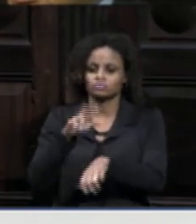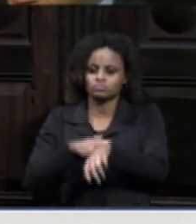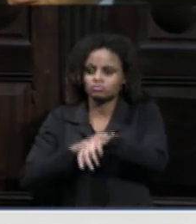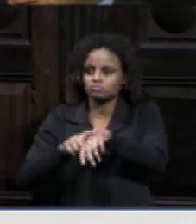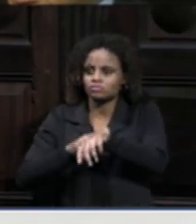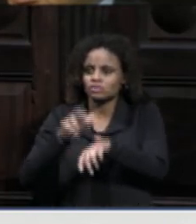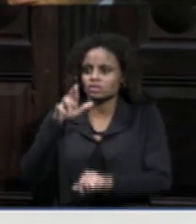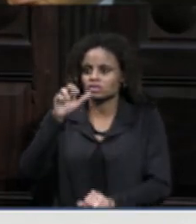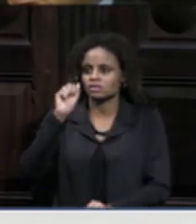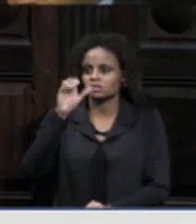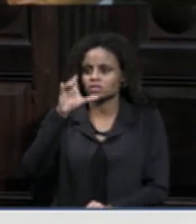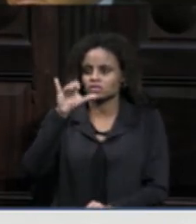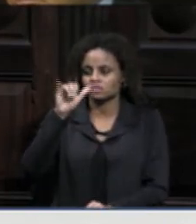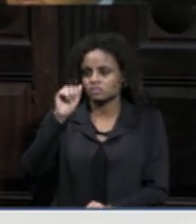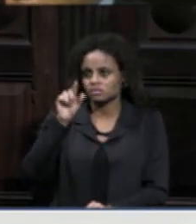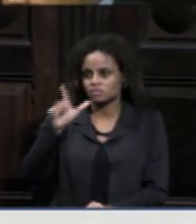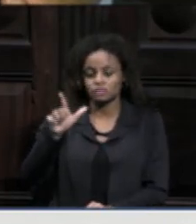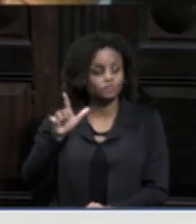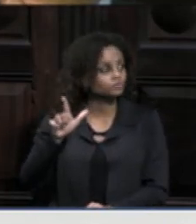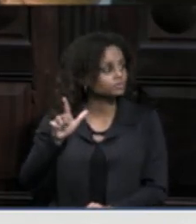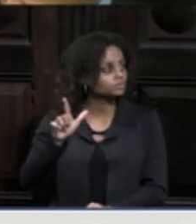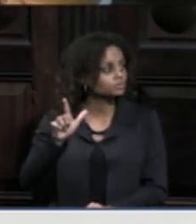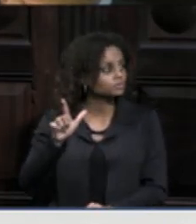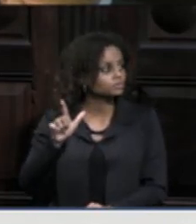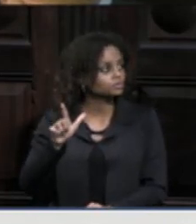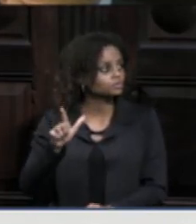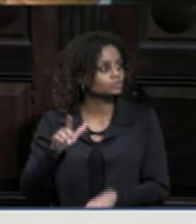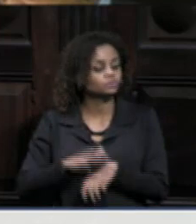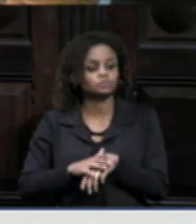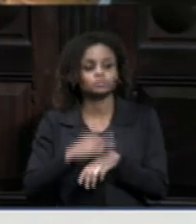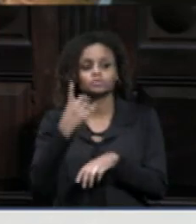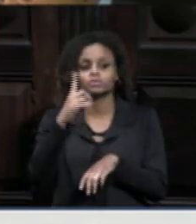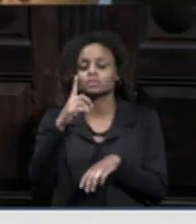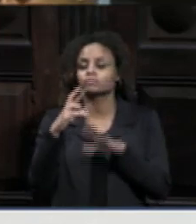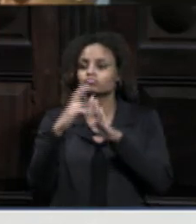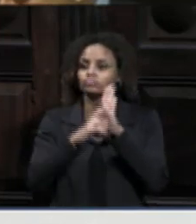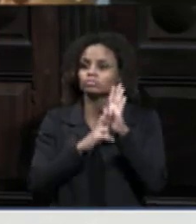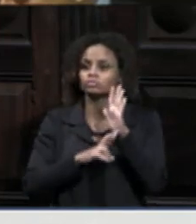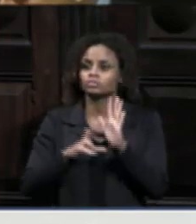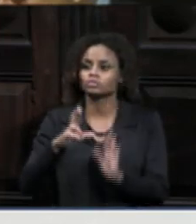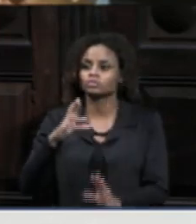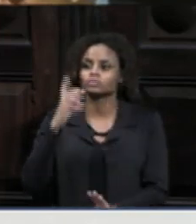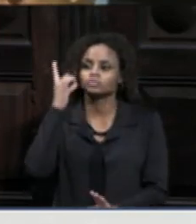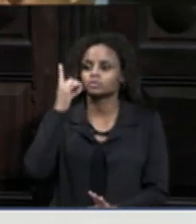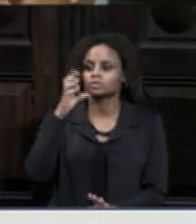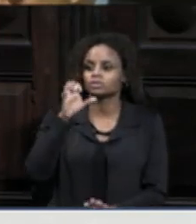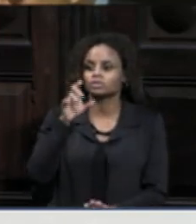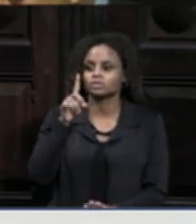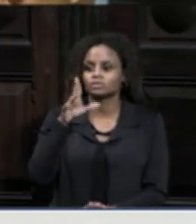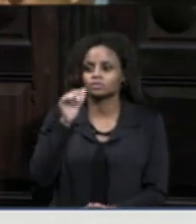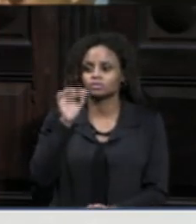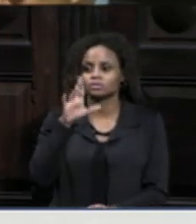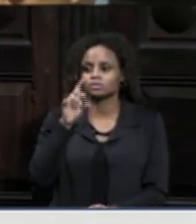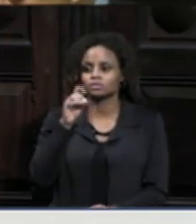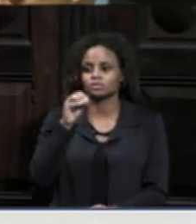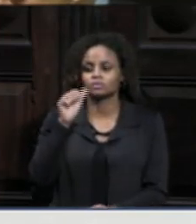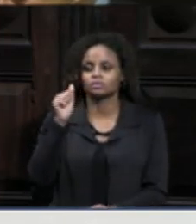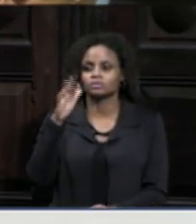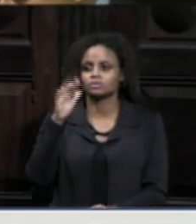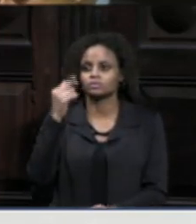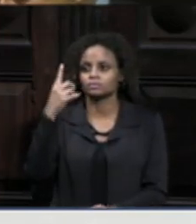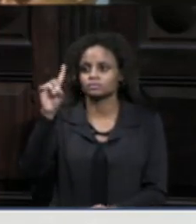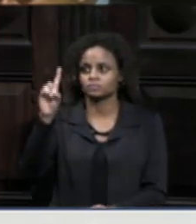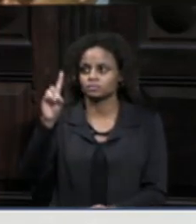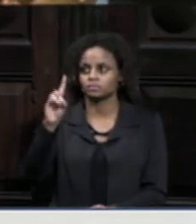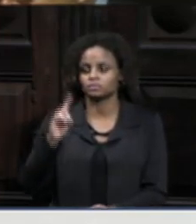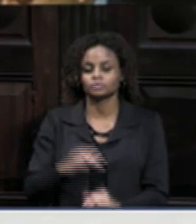Comissão de Indicações Legislativas, favorável, relator deputado Marcos Abraão. Em discussão, não havendo que queira discutir, encerrada a discussão, em votação, os senhores que aprovam